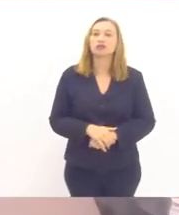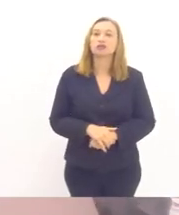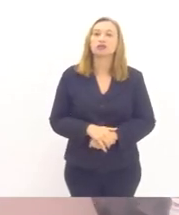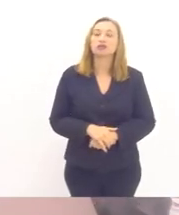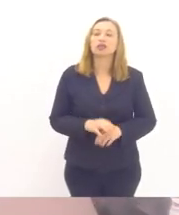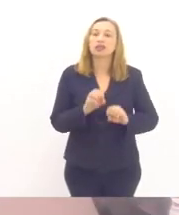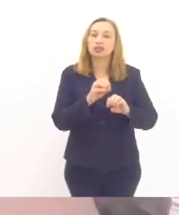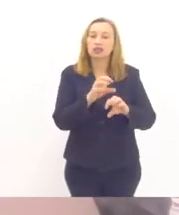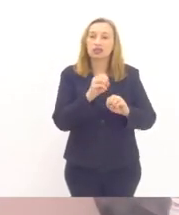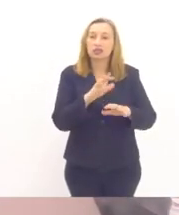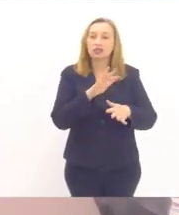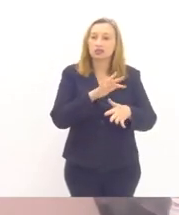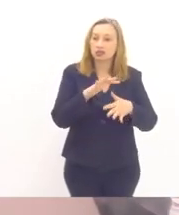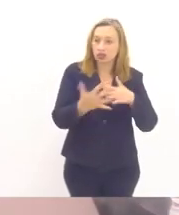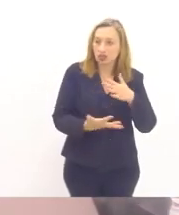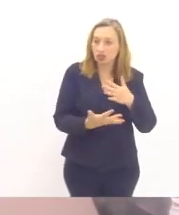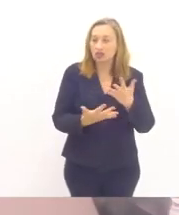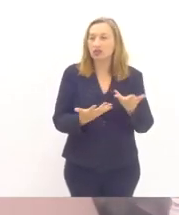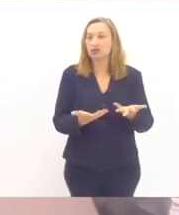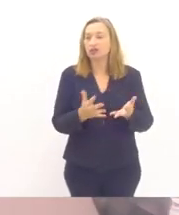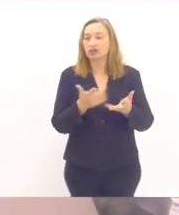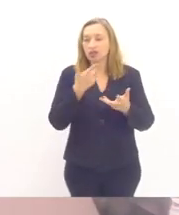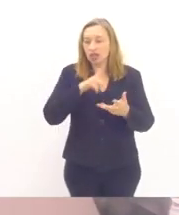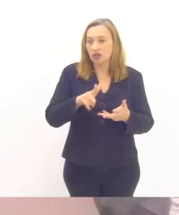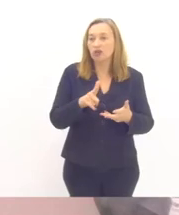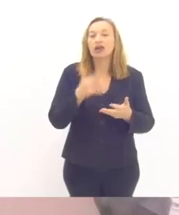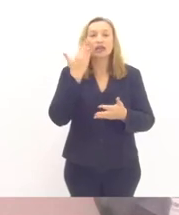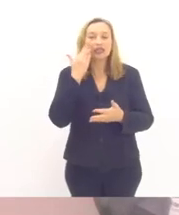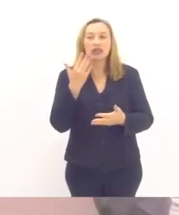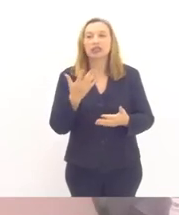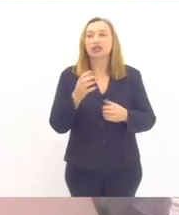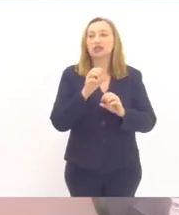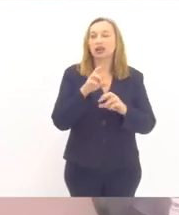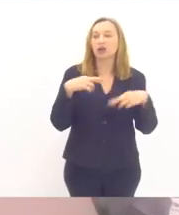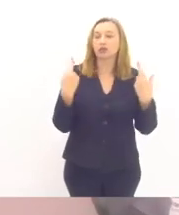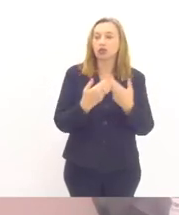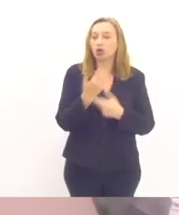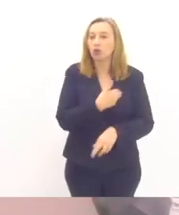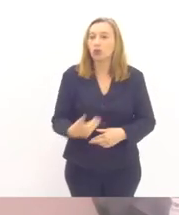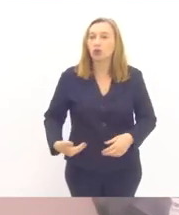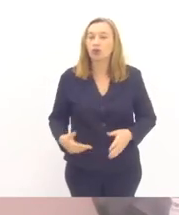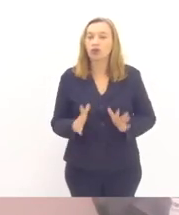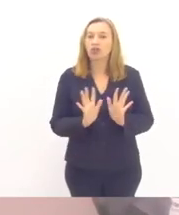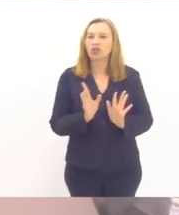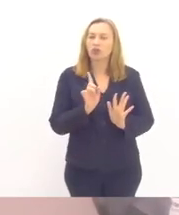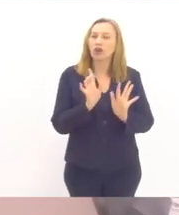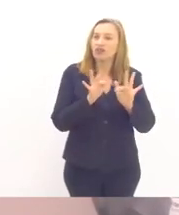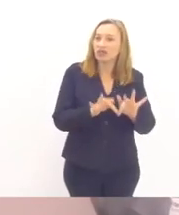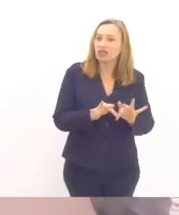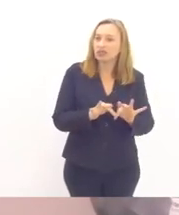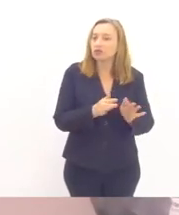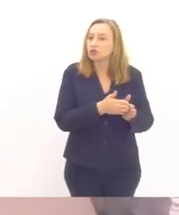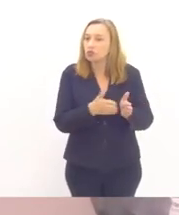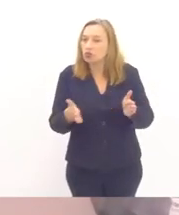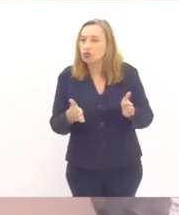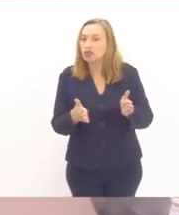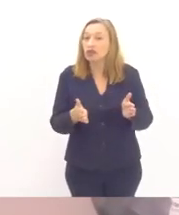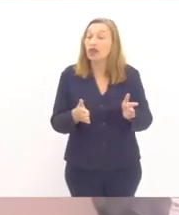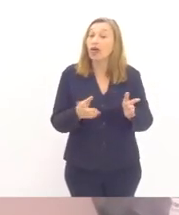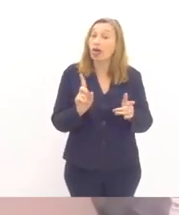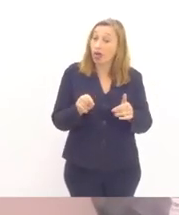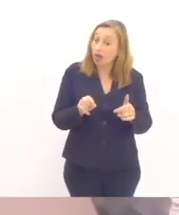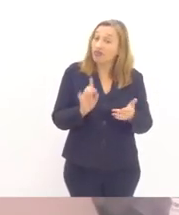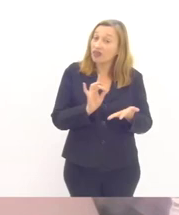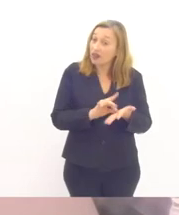esse ensino de línguas. Então, a gente entende que essa audiência pública, ela não é a conclusão de um processo. Ela é,